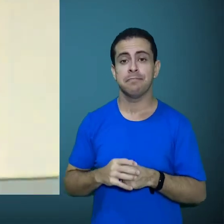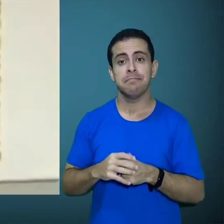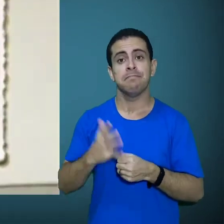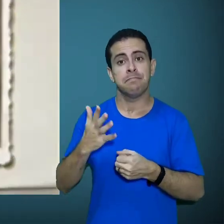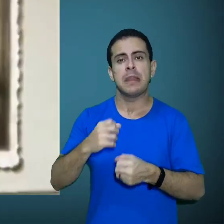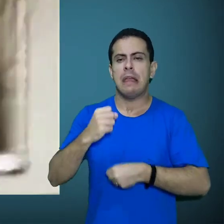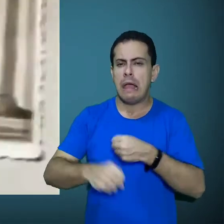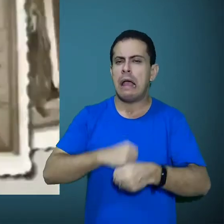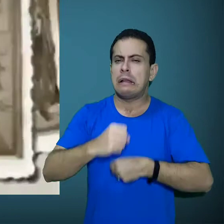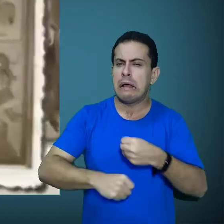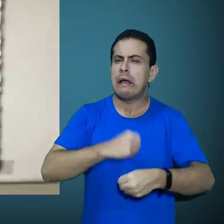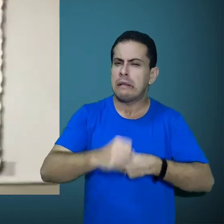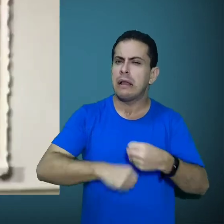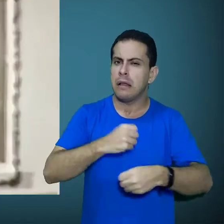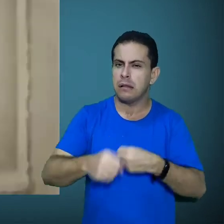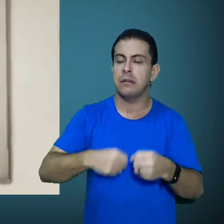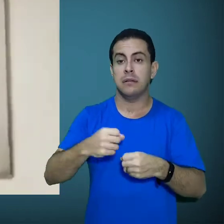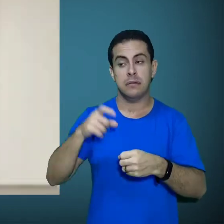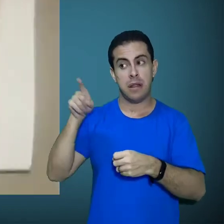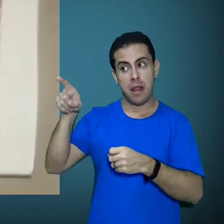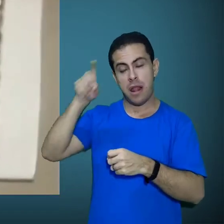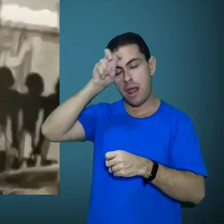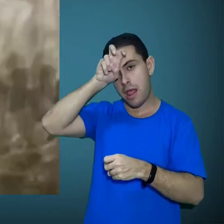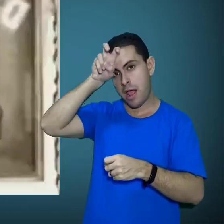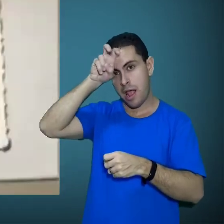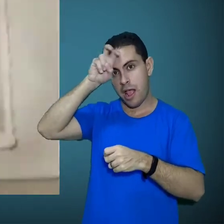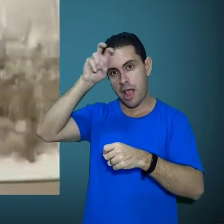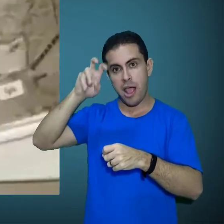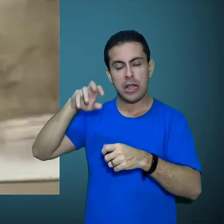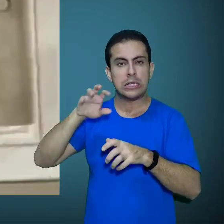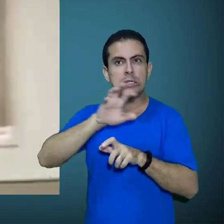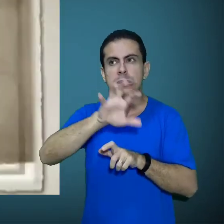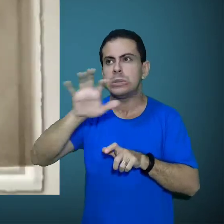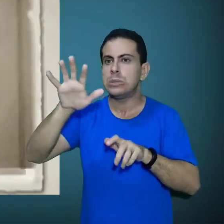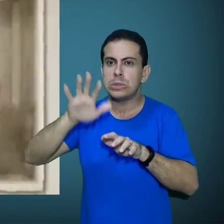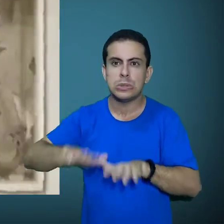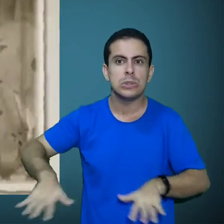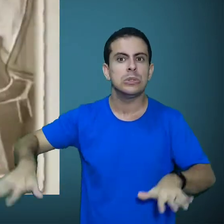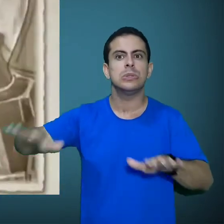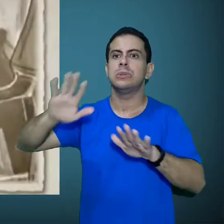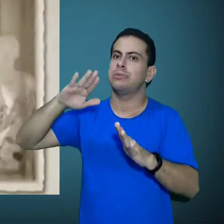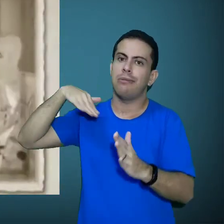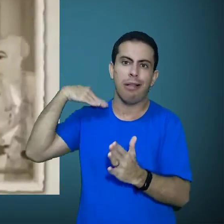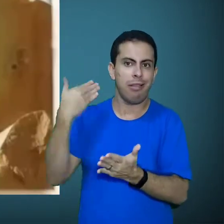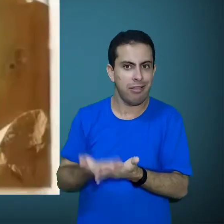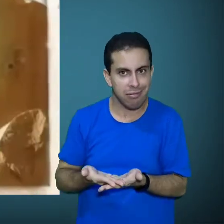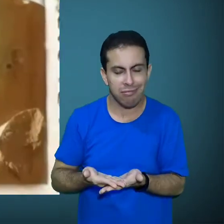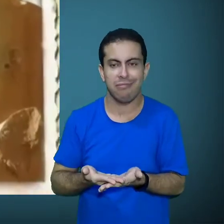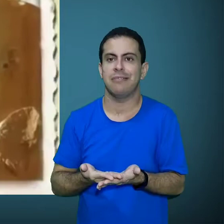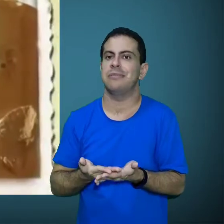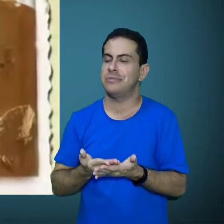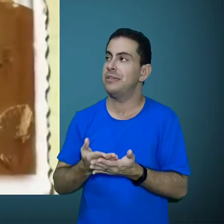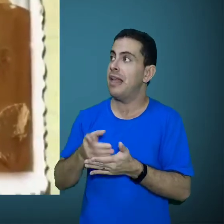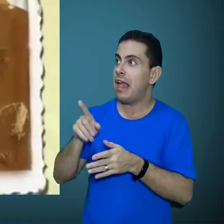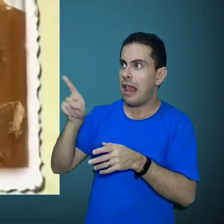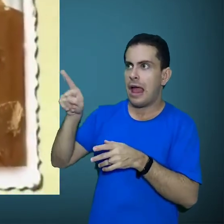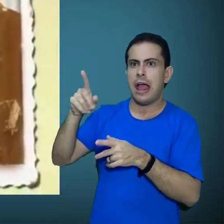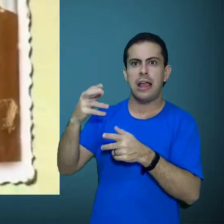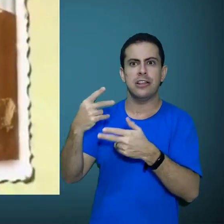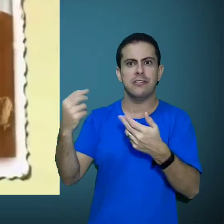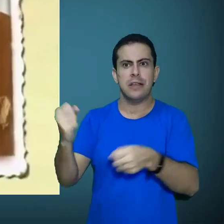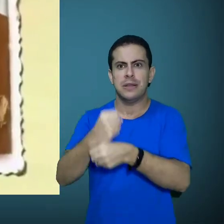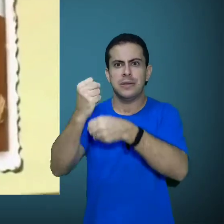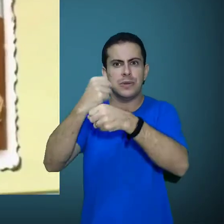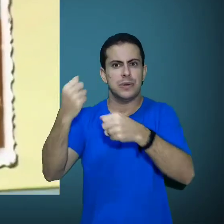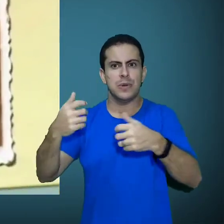Apesar dos milhares de anos que se passaram, a influência da civilização egípcia ainda permanece viva entre nós e seus